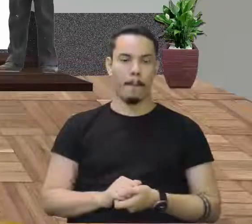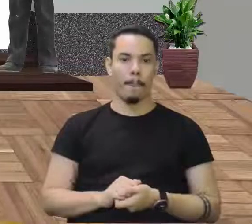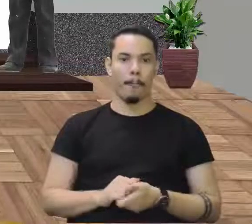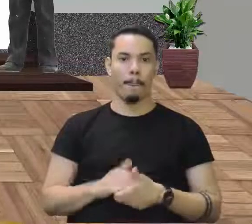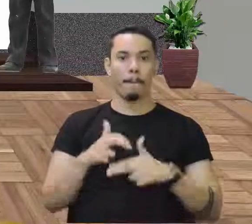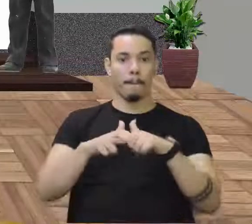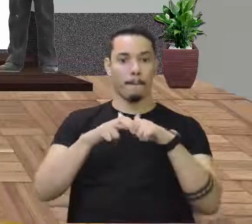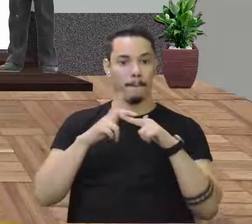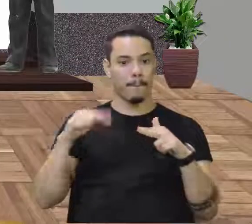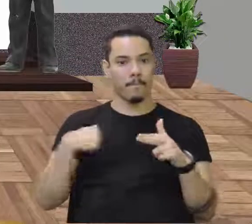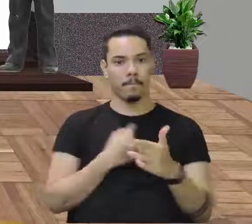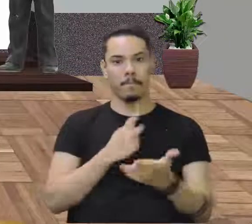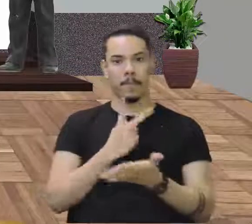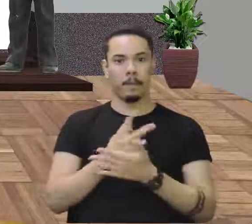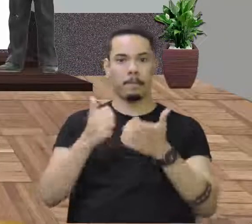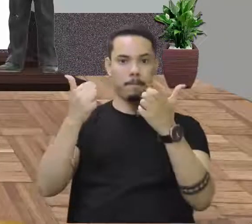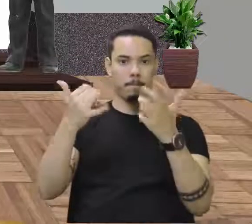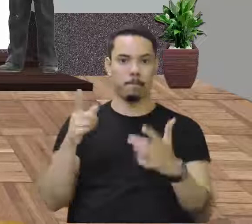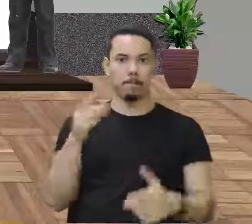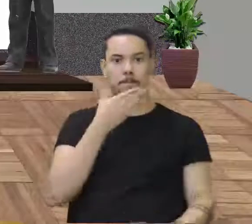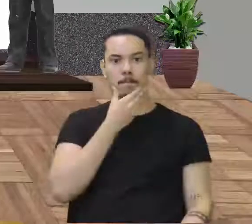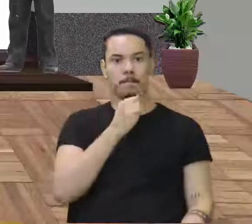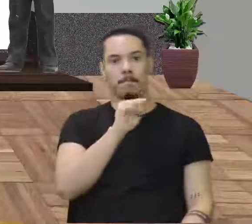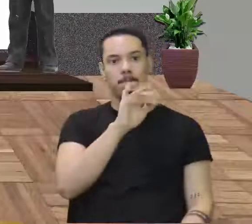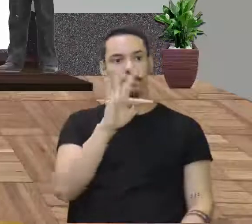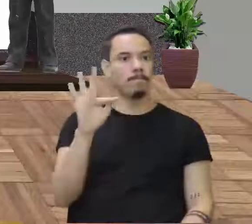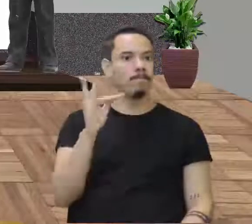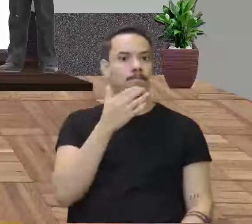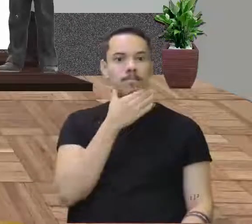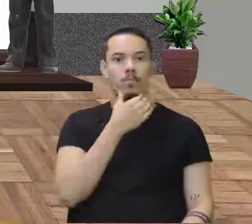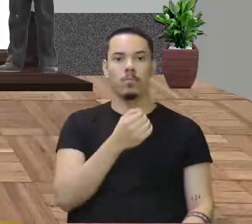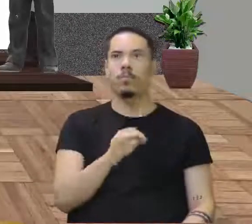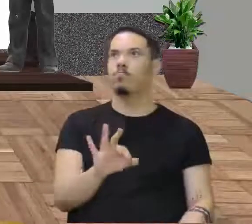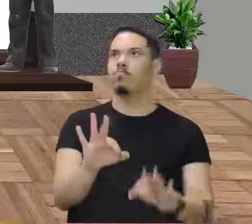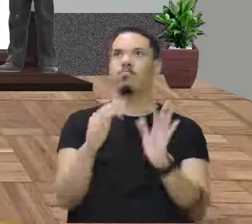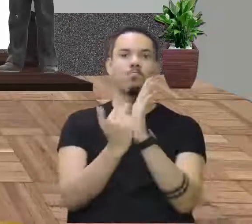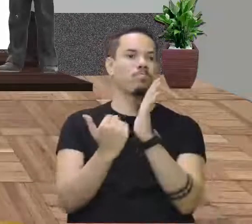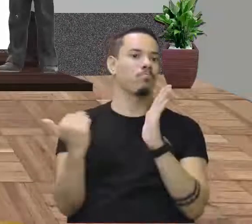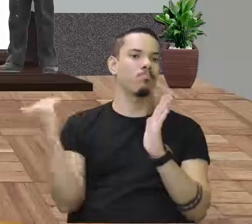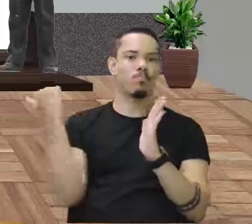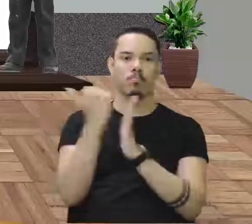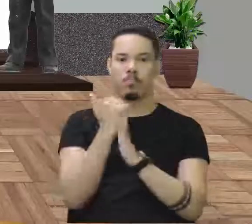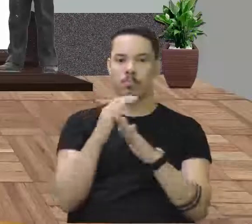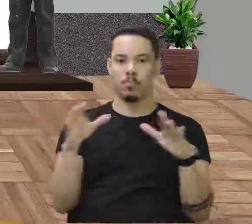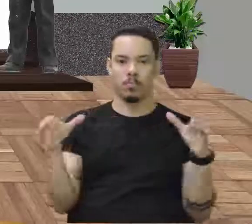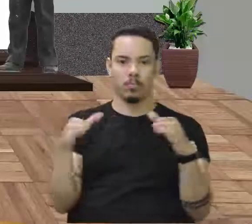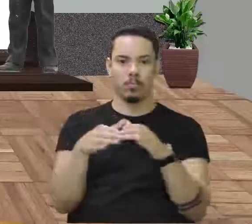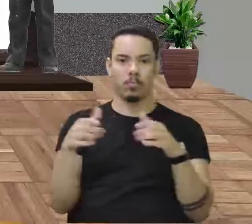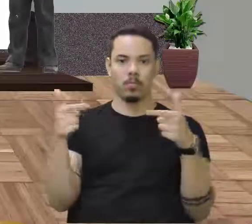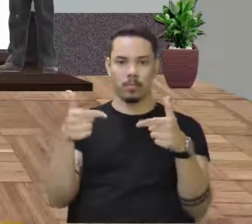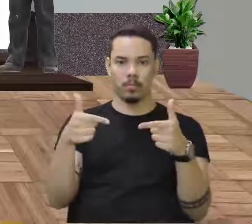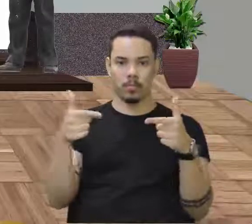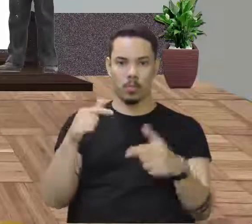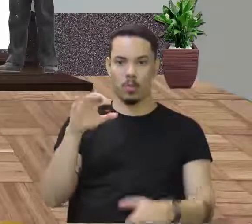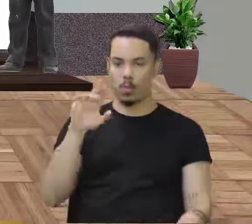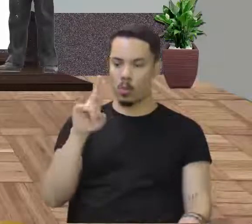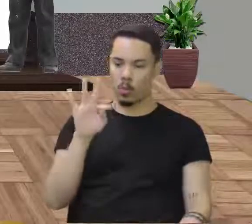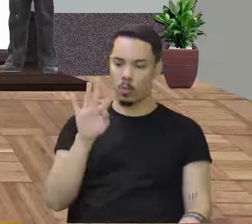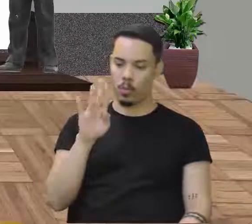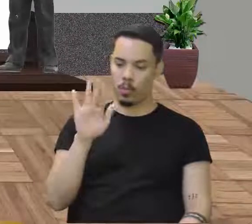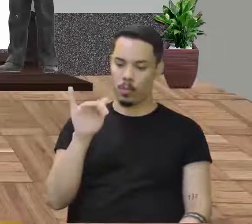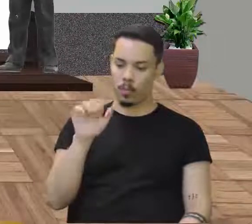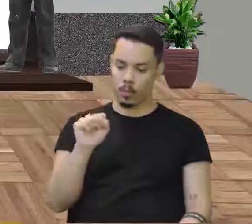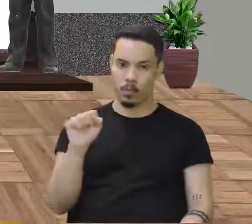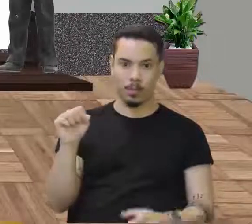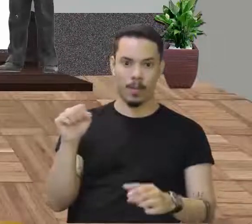Então é por isso que nós dissemos que Aloysio Ferreira era um grande cacique dos Cutubas, que era o apelido do partido dele. Nós